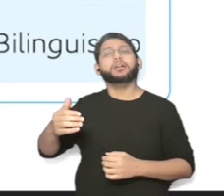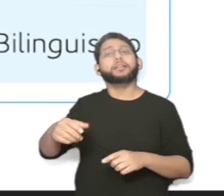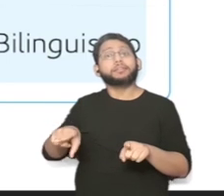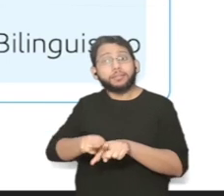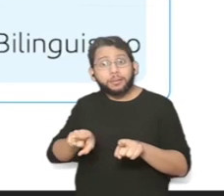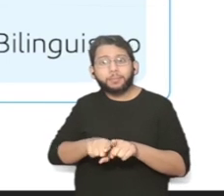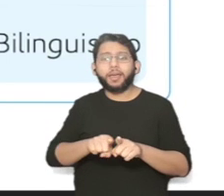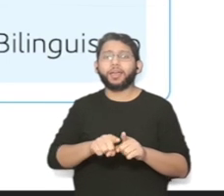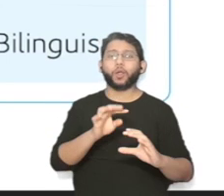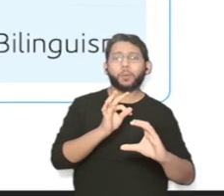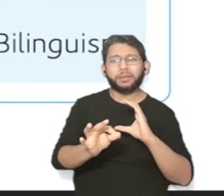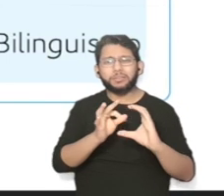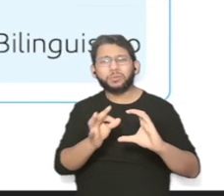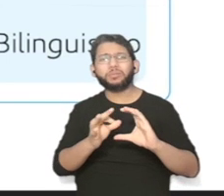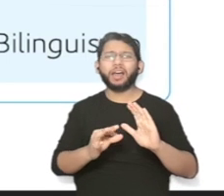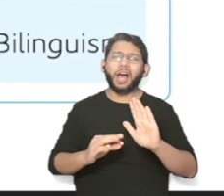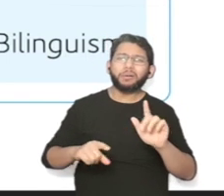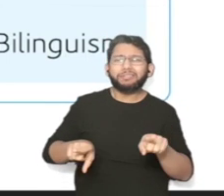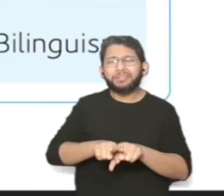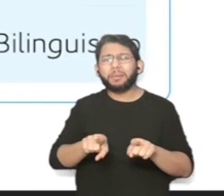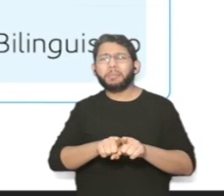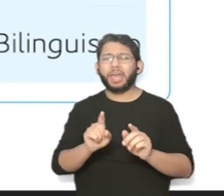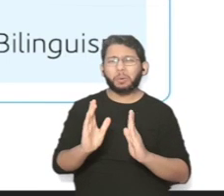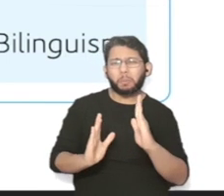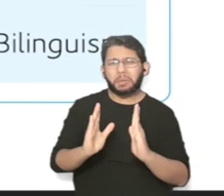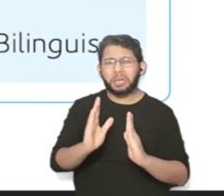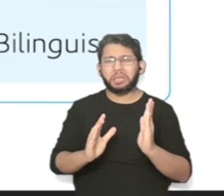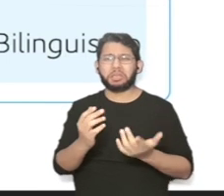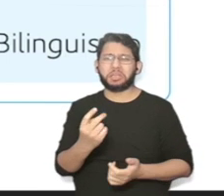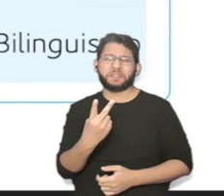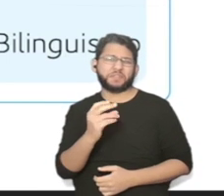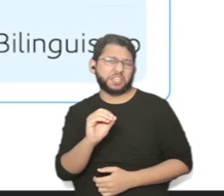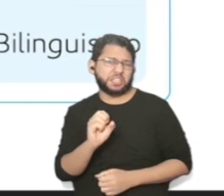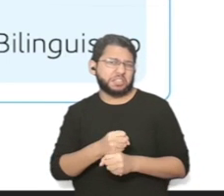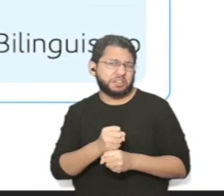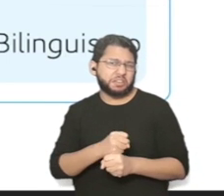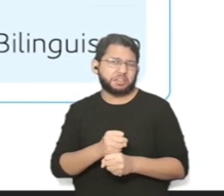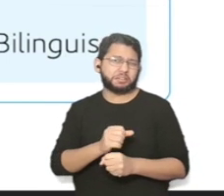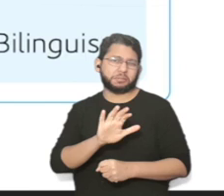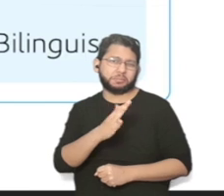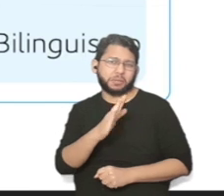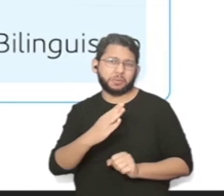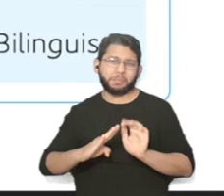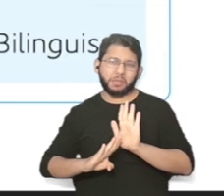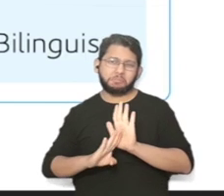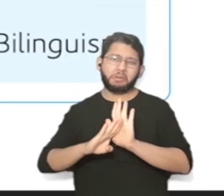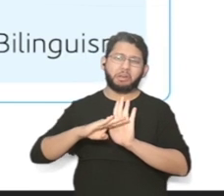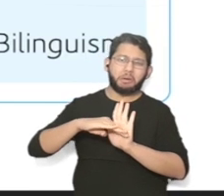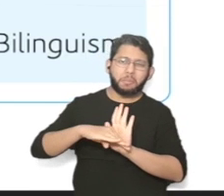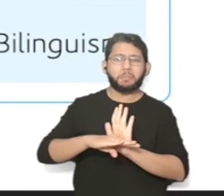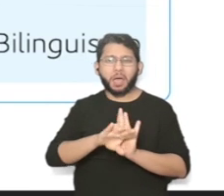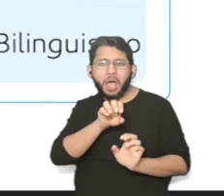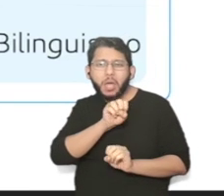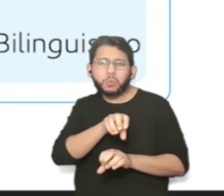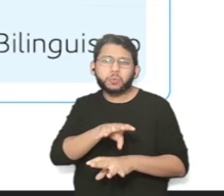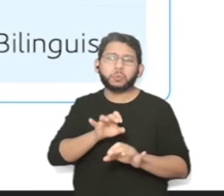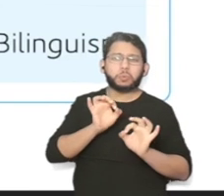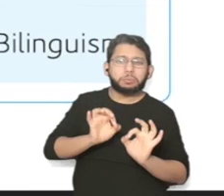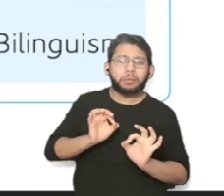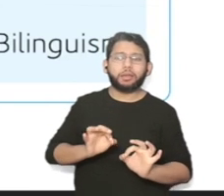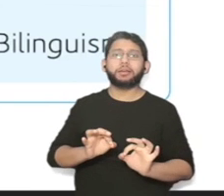pela comunicação total, que teve aí um curto período de 1 a 2 décadas, né, de uso